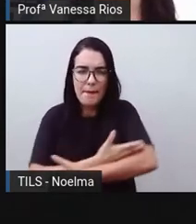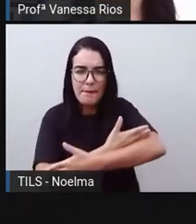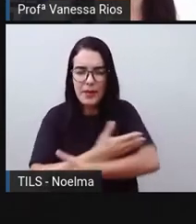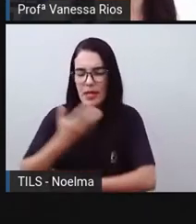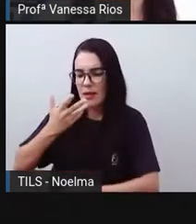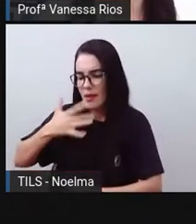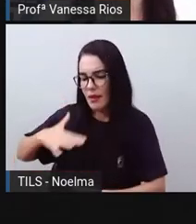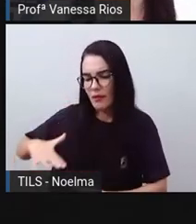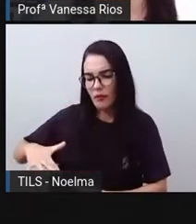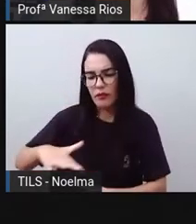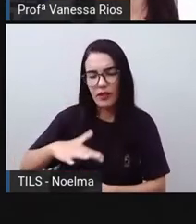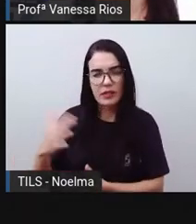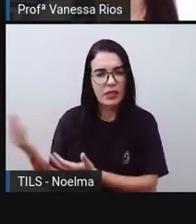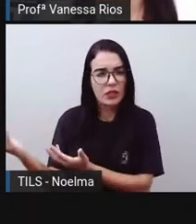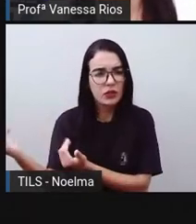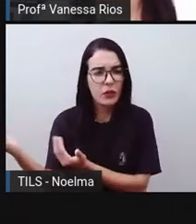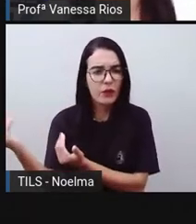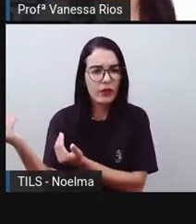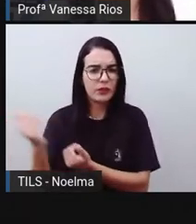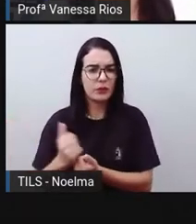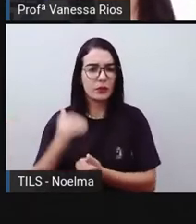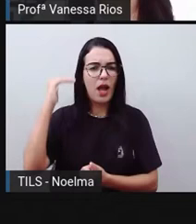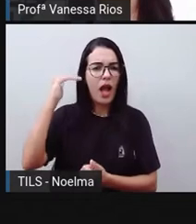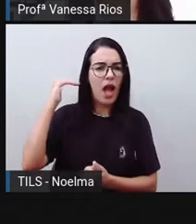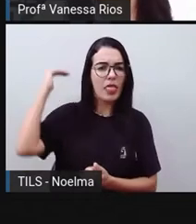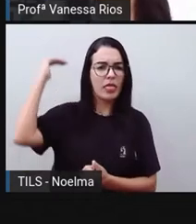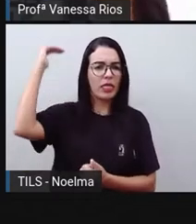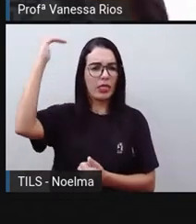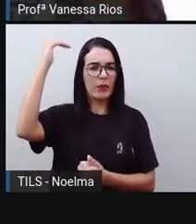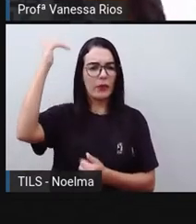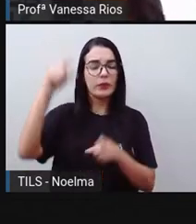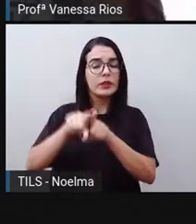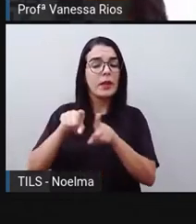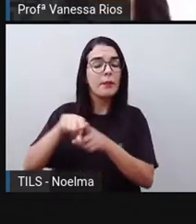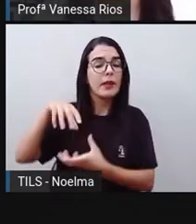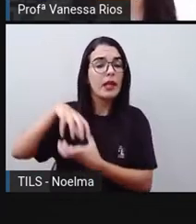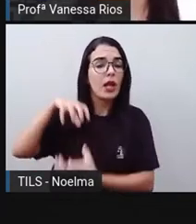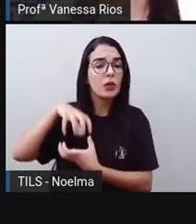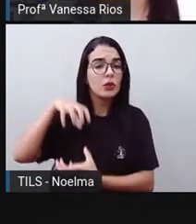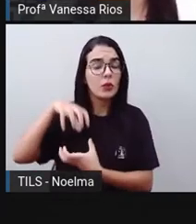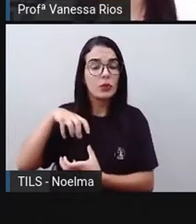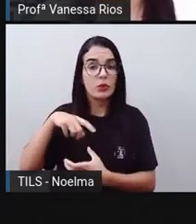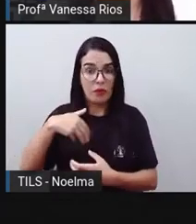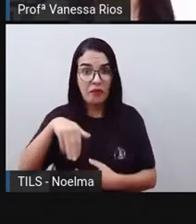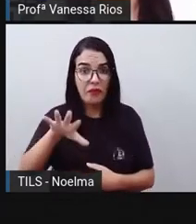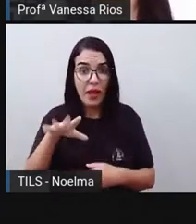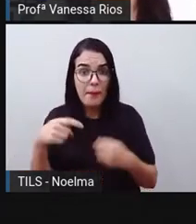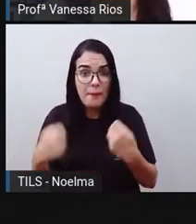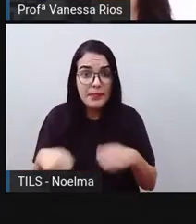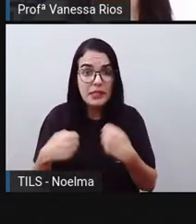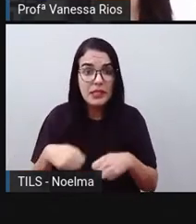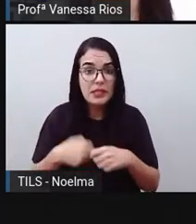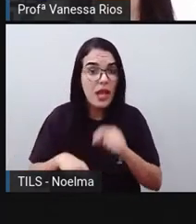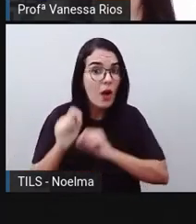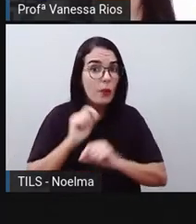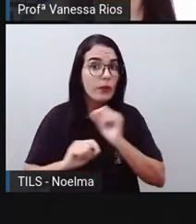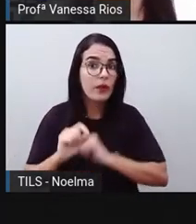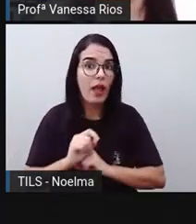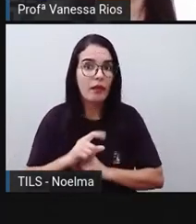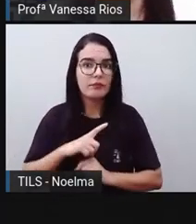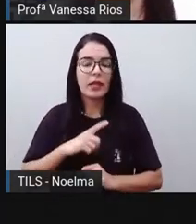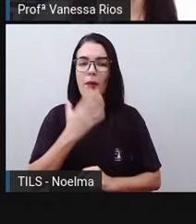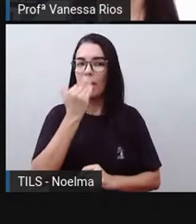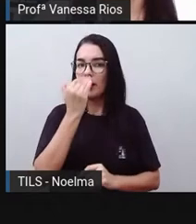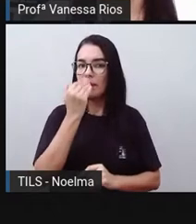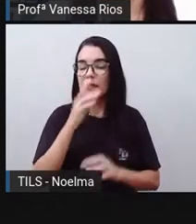da adolescência, o período de ser adulto e também idoso, vai exigir uma demanda nutricional